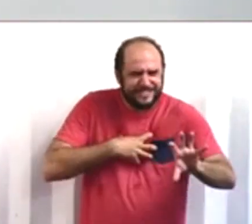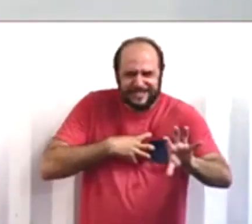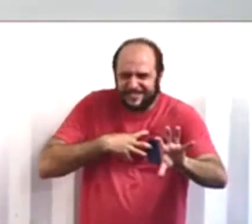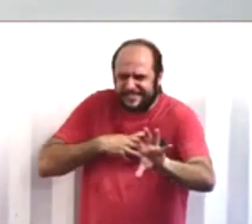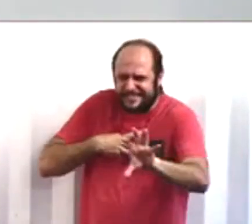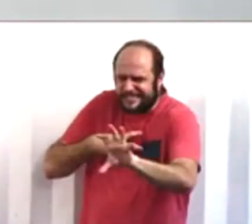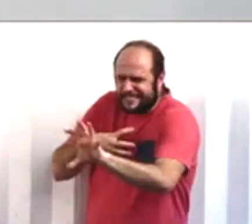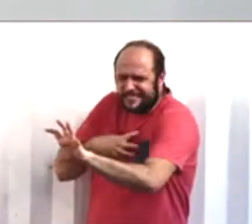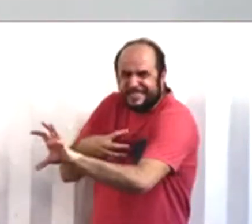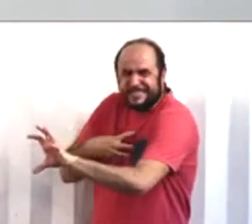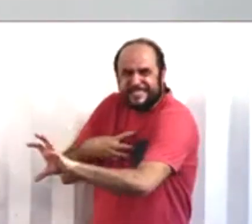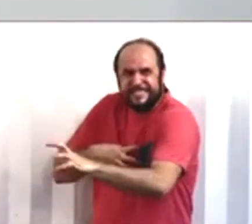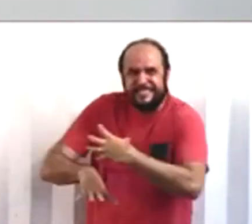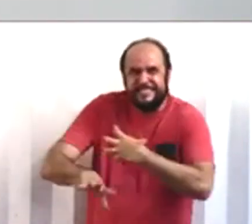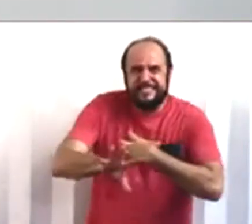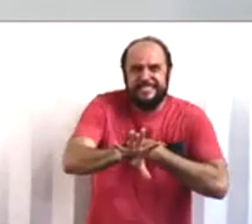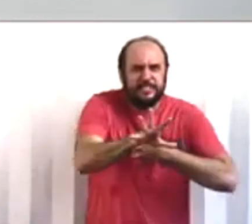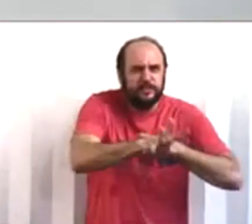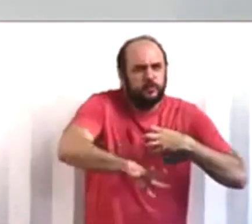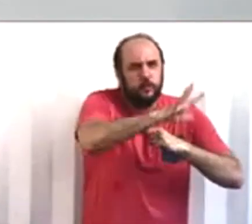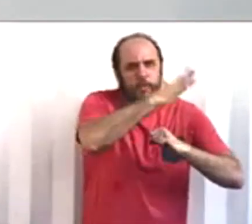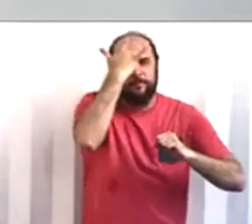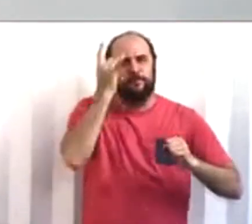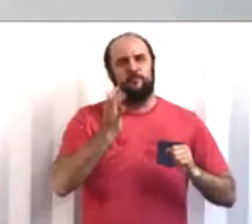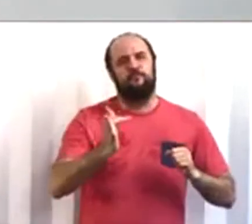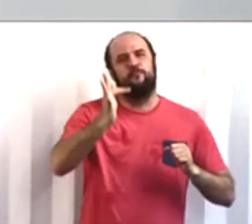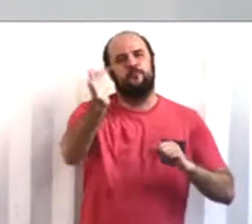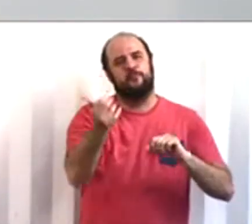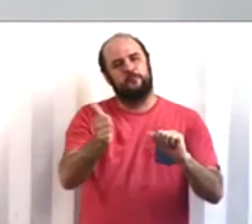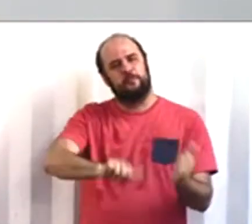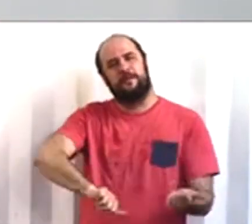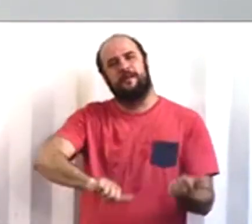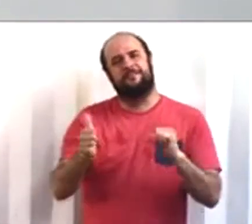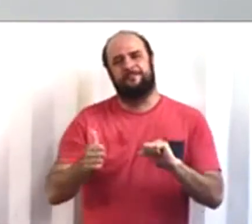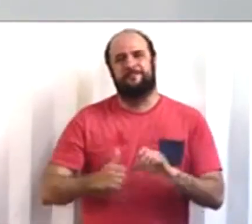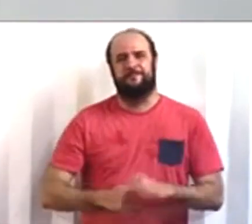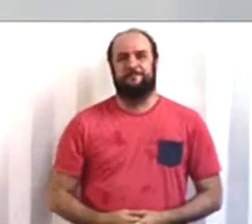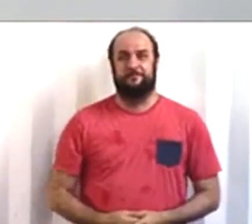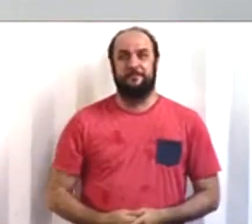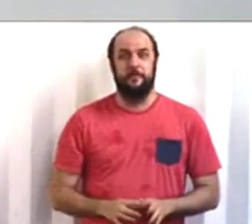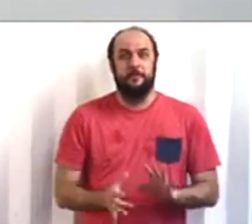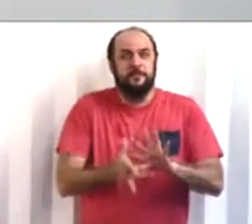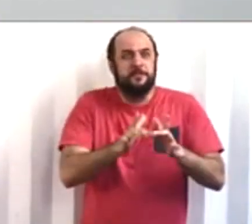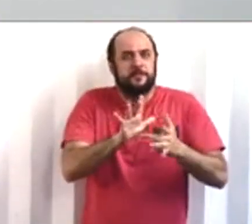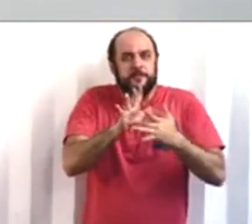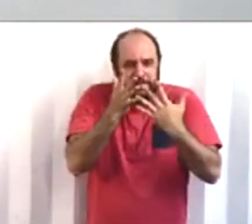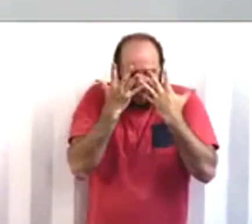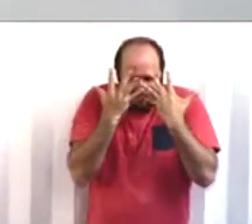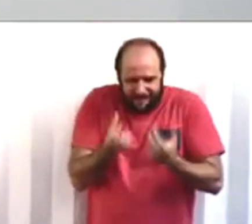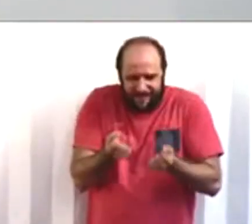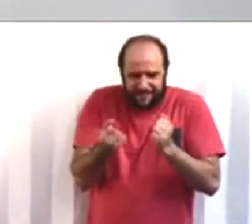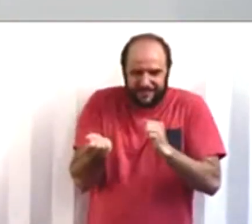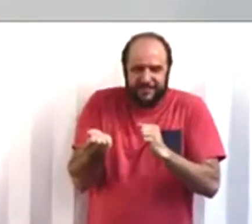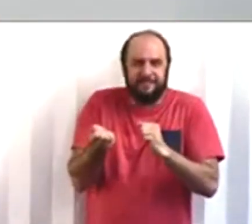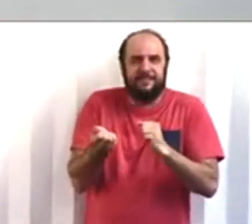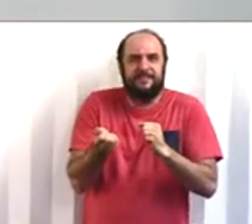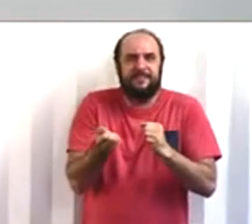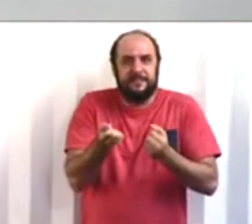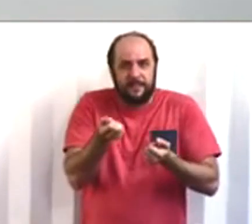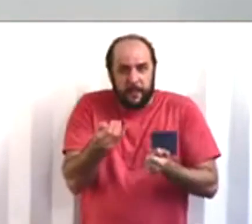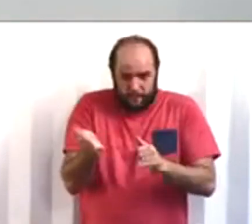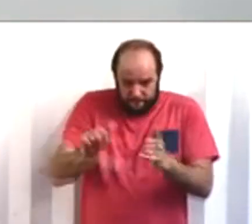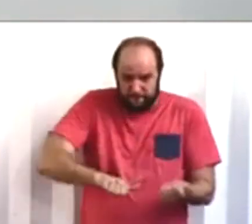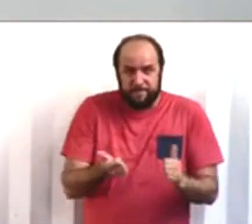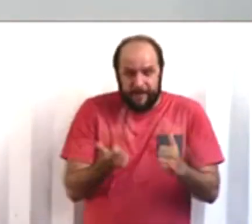dia precisarão passar pelo batismo. Jesus, ao aceitar o batismo de João,